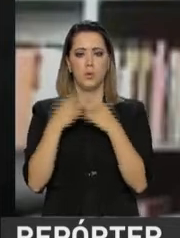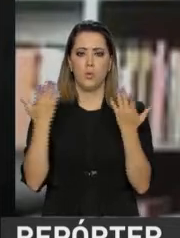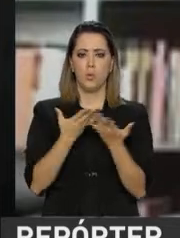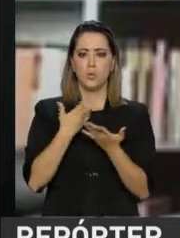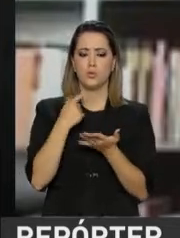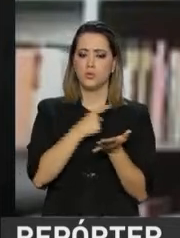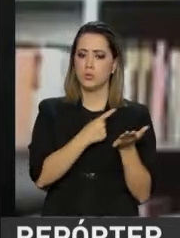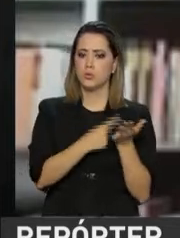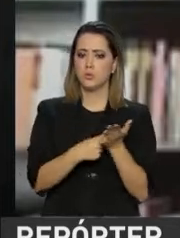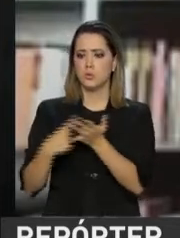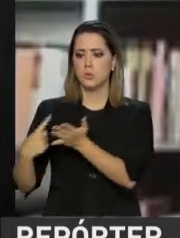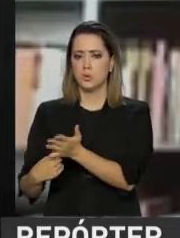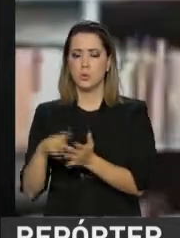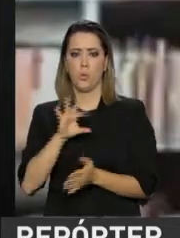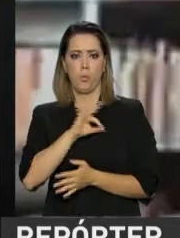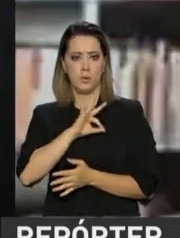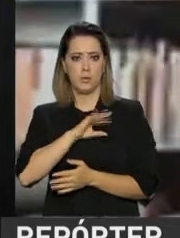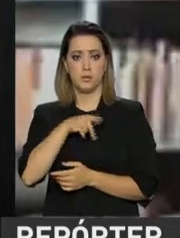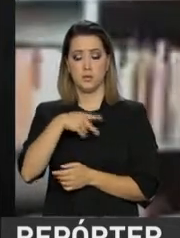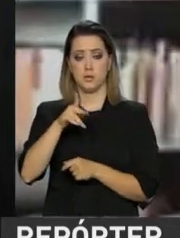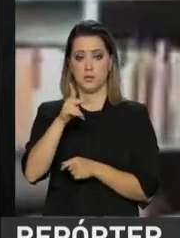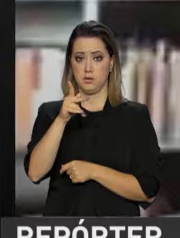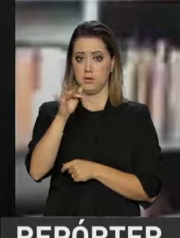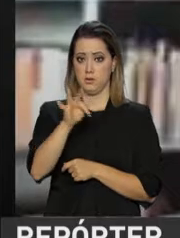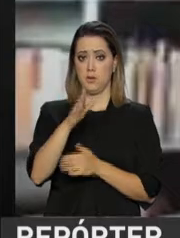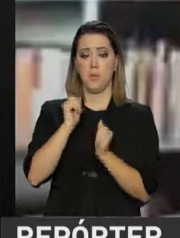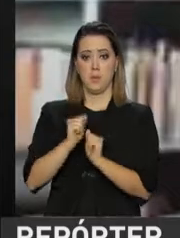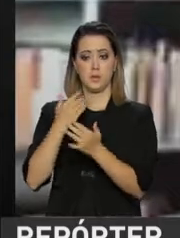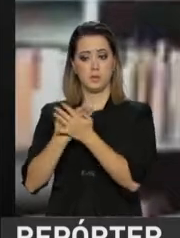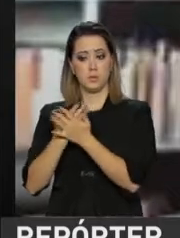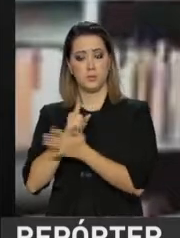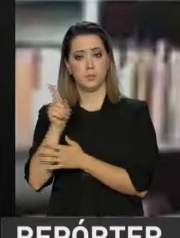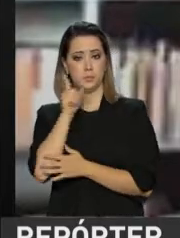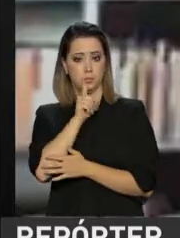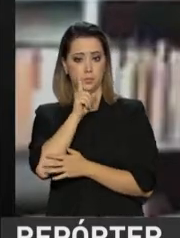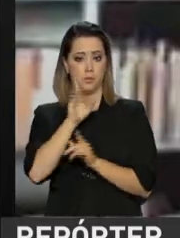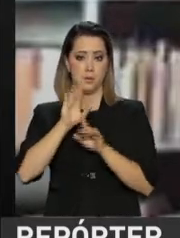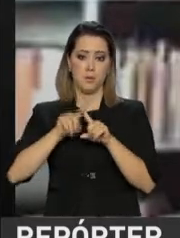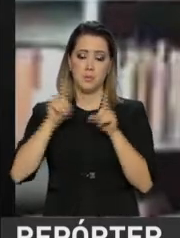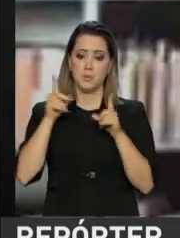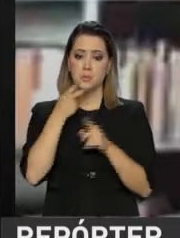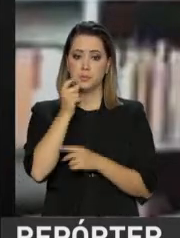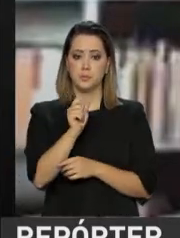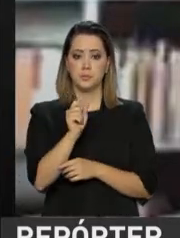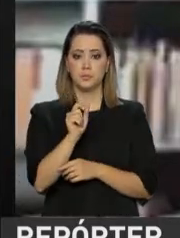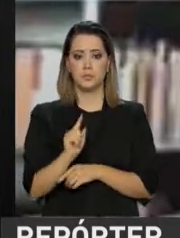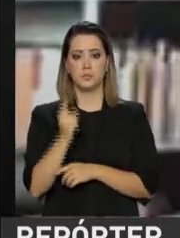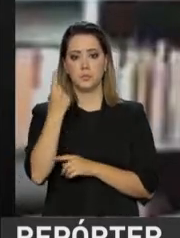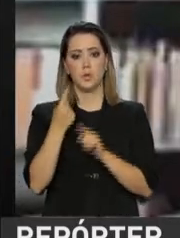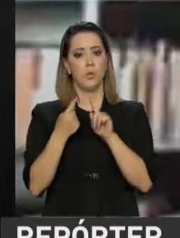entendiam agência é pegar da polícia federal para que eles possam estudar nos estados unidos mas acabam sendo com o ministro ficou com